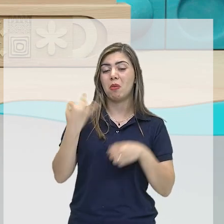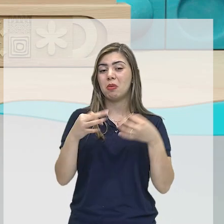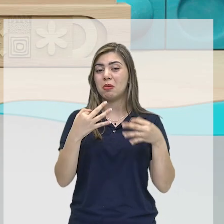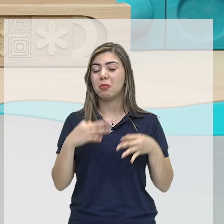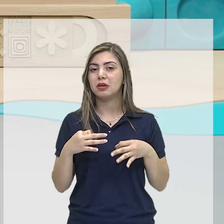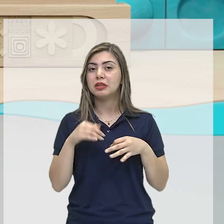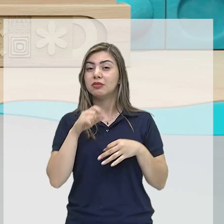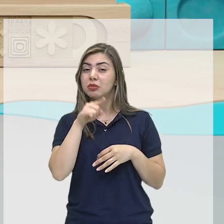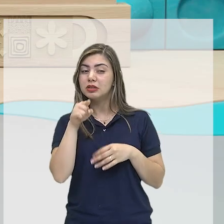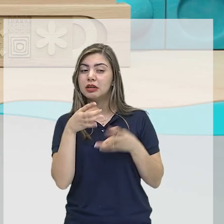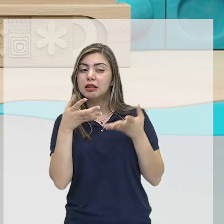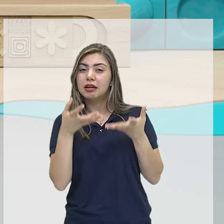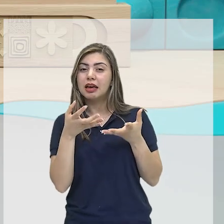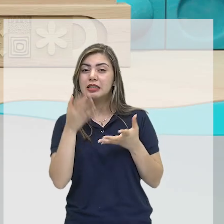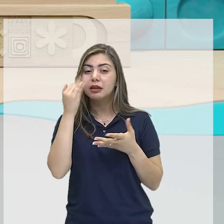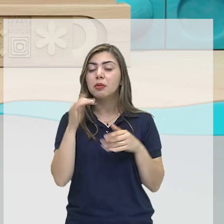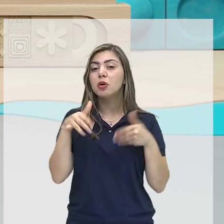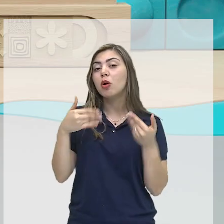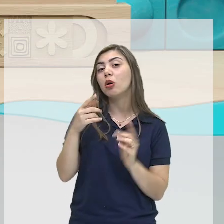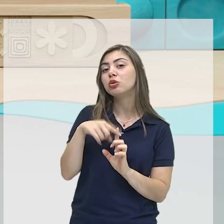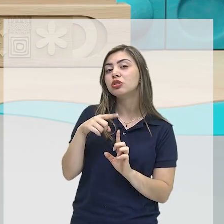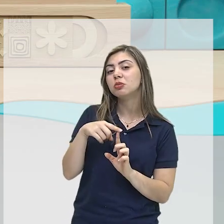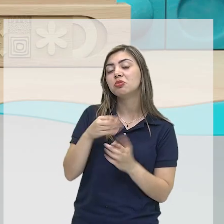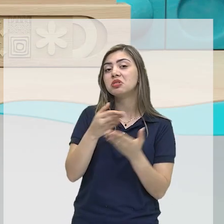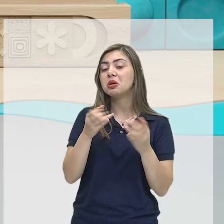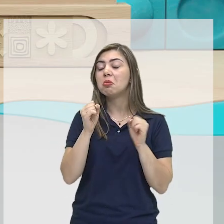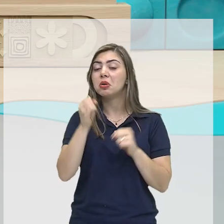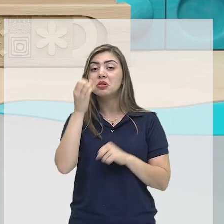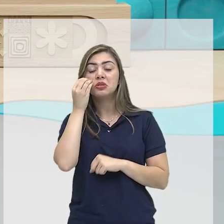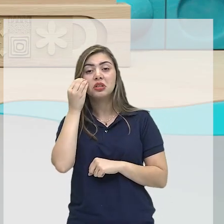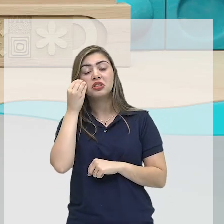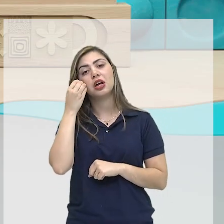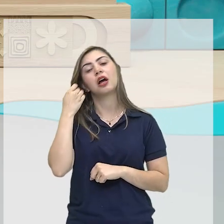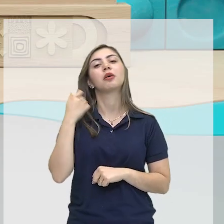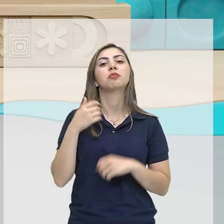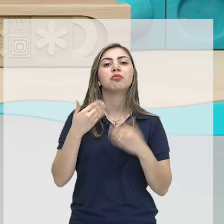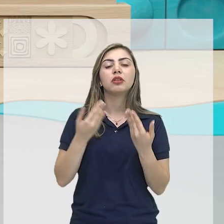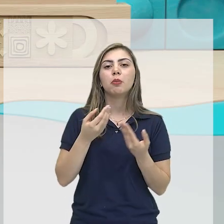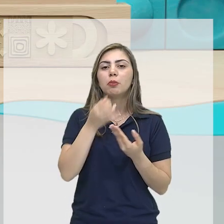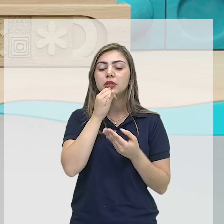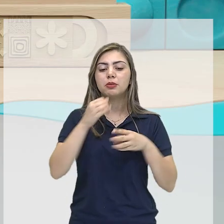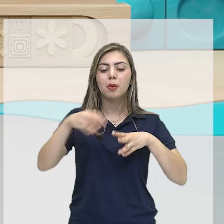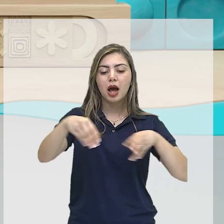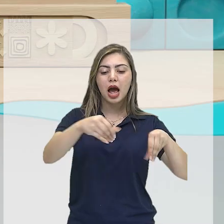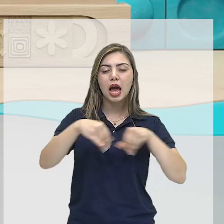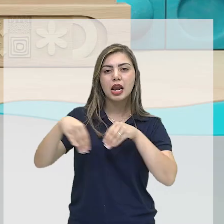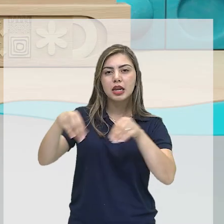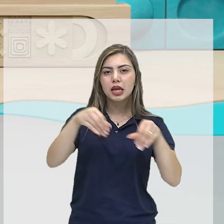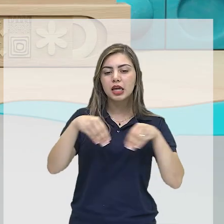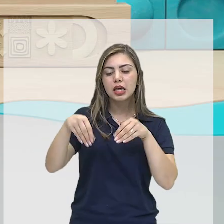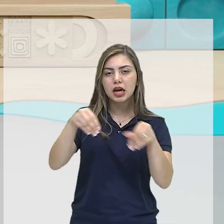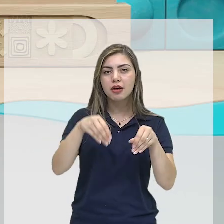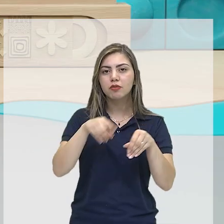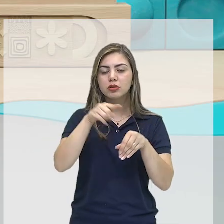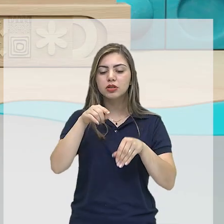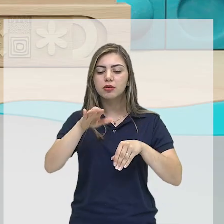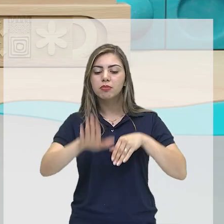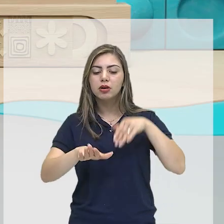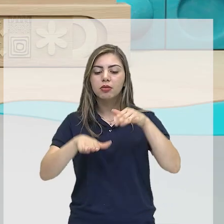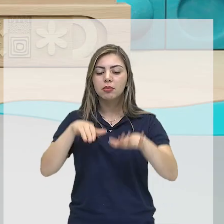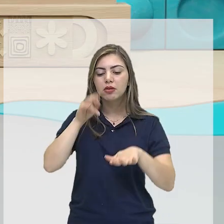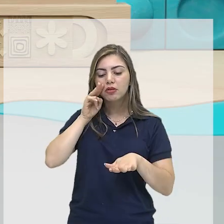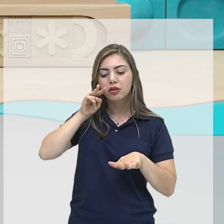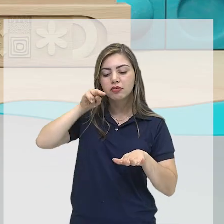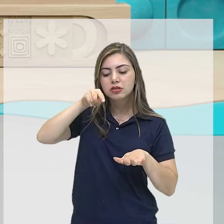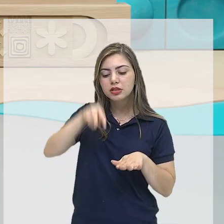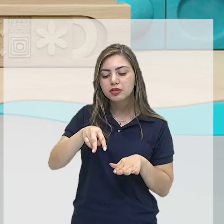um teste, que você ande na areia e você observe qual é a parte que marca mais do seu calcanhar tocando na areia. É a parte de